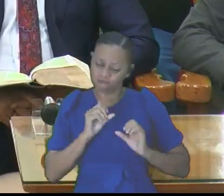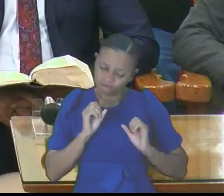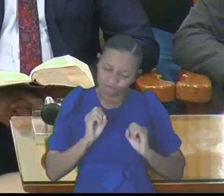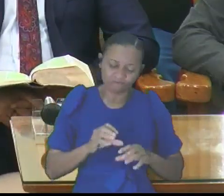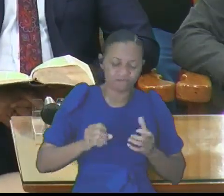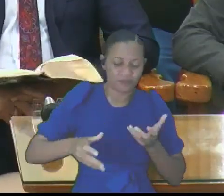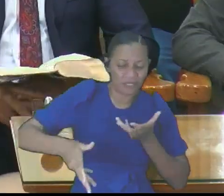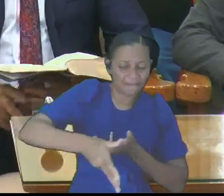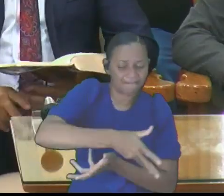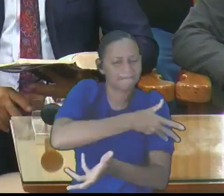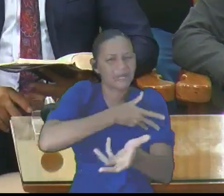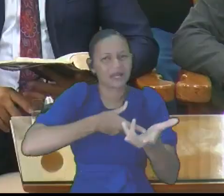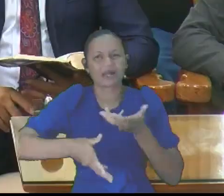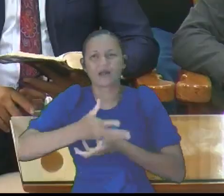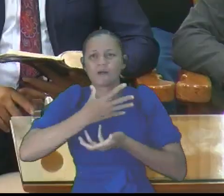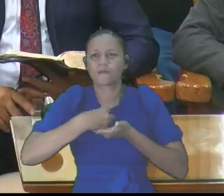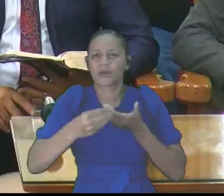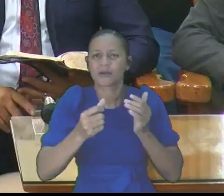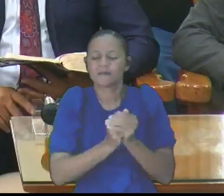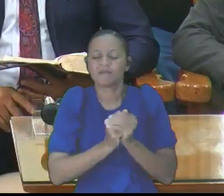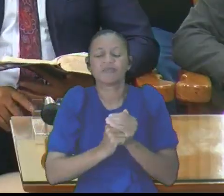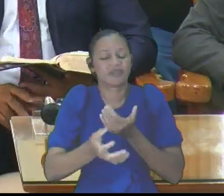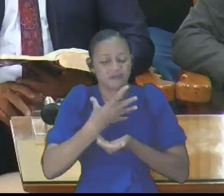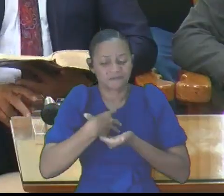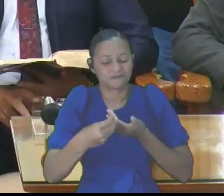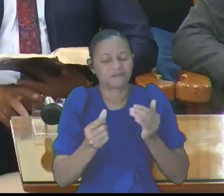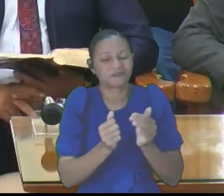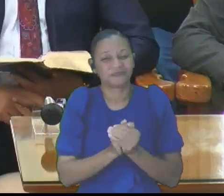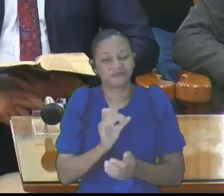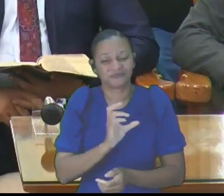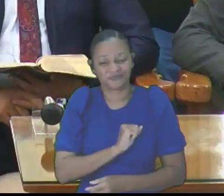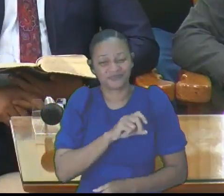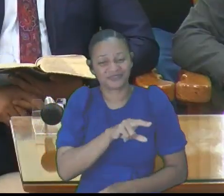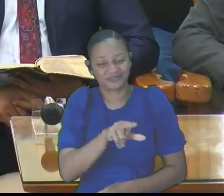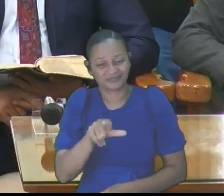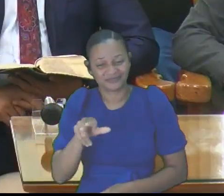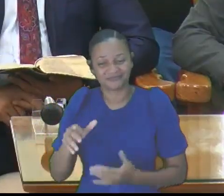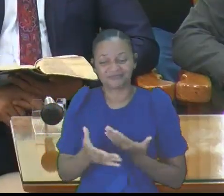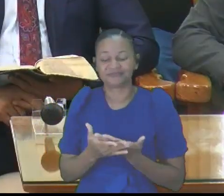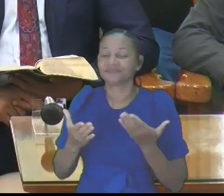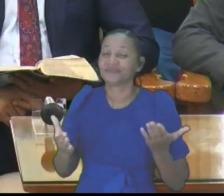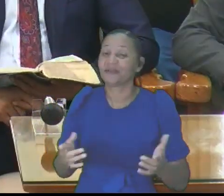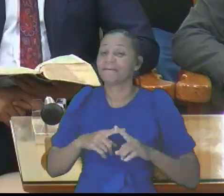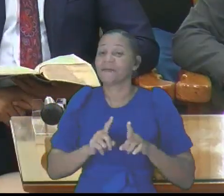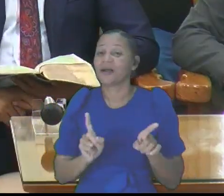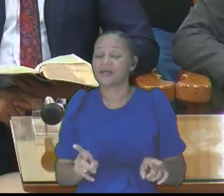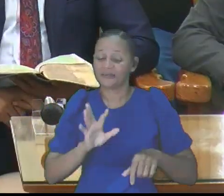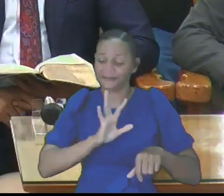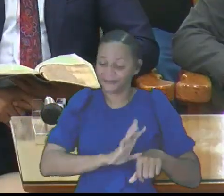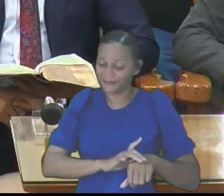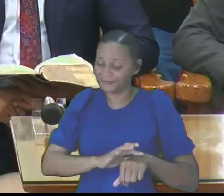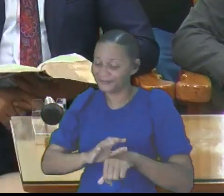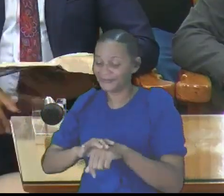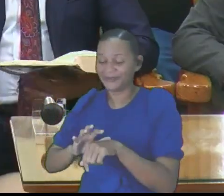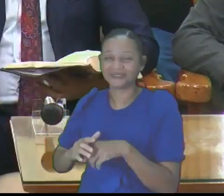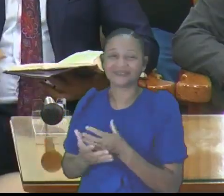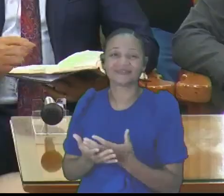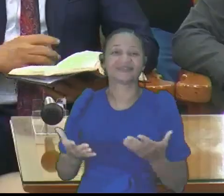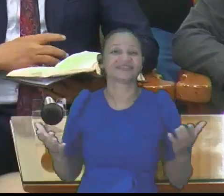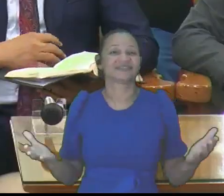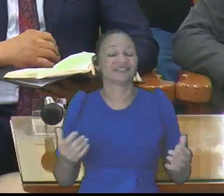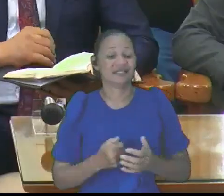Quem diz amém? Quem diz amém, meus amados irmãos? Mas essa doença, já nos dias,